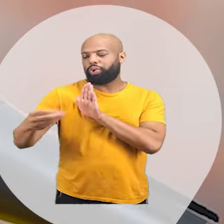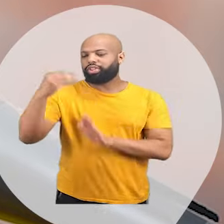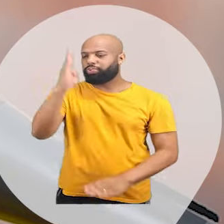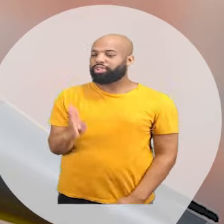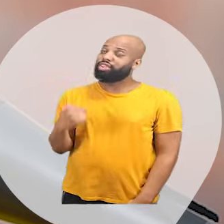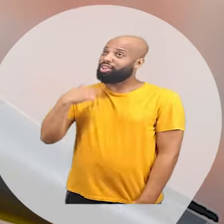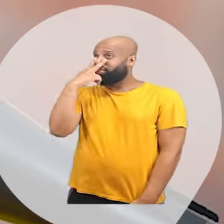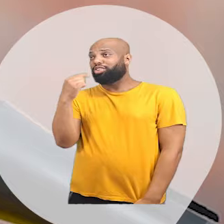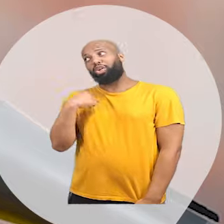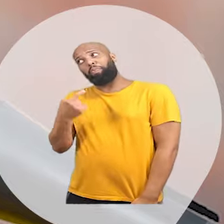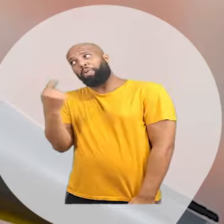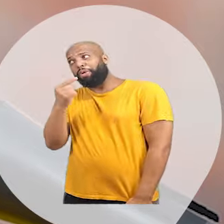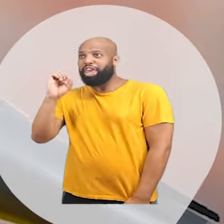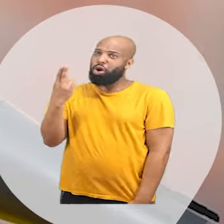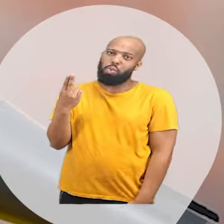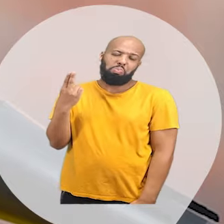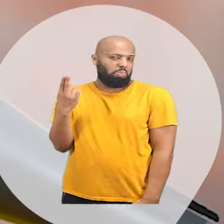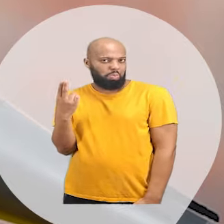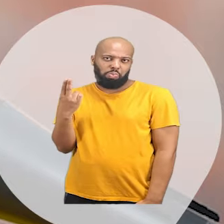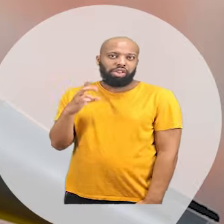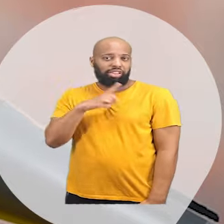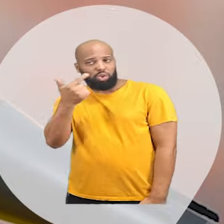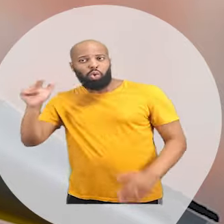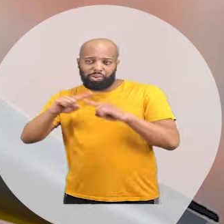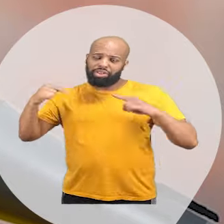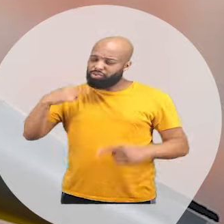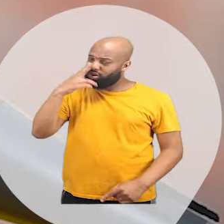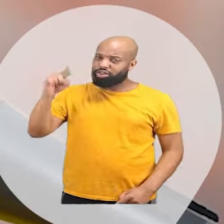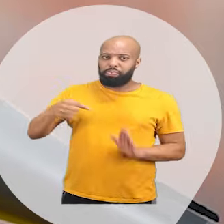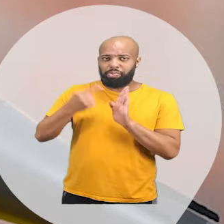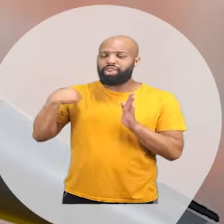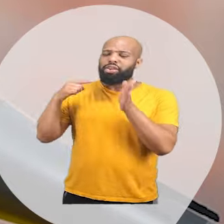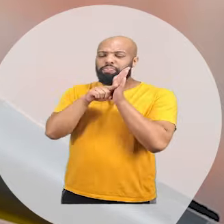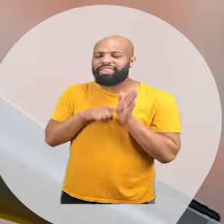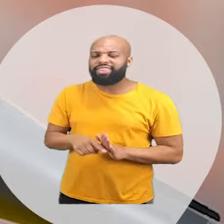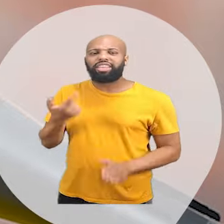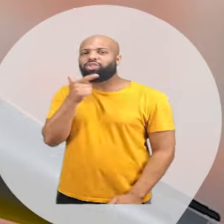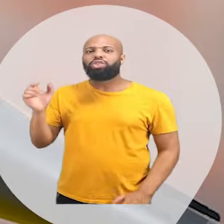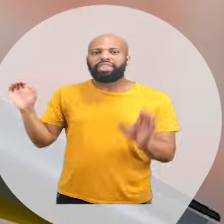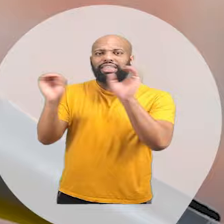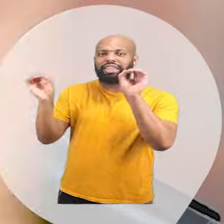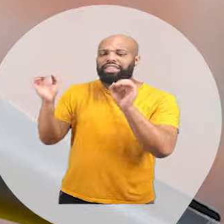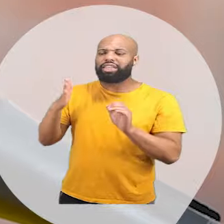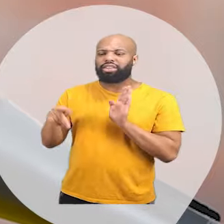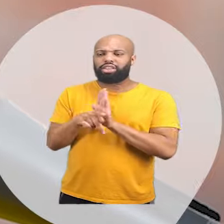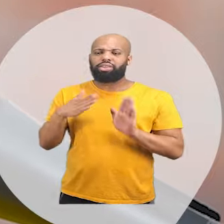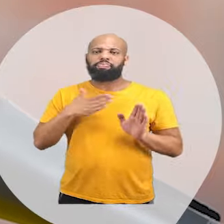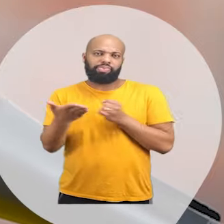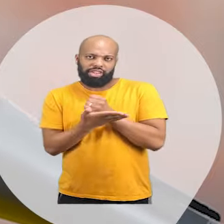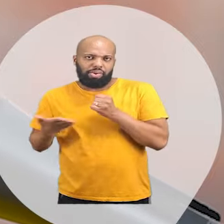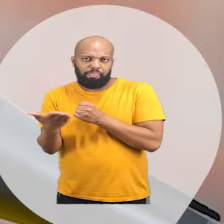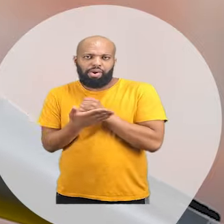Brasil assim se não fui a primeira foi uma das primeiras que trouxe esse modelo porque eu pesquisei muito eu não conseguia ter ninguém para me